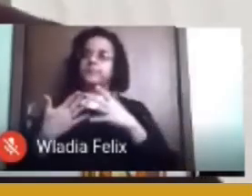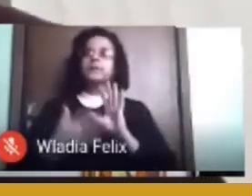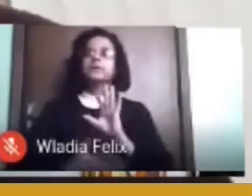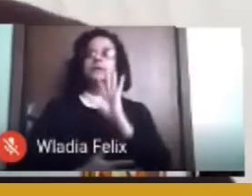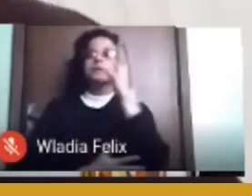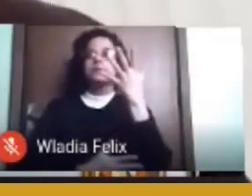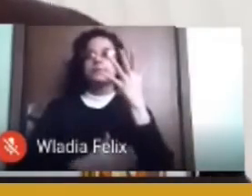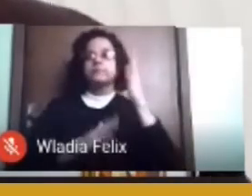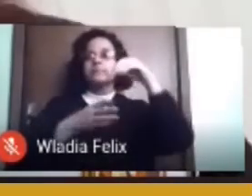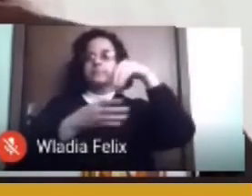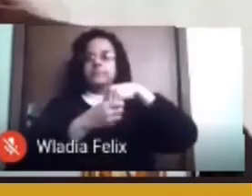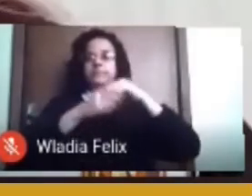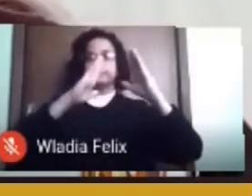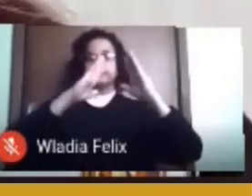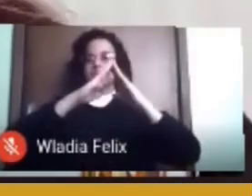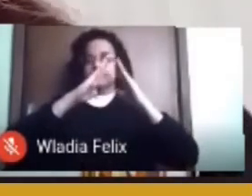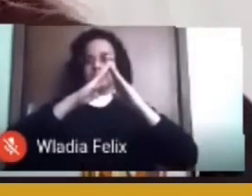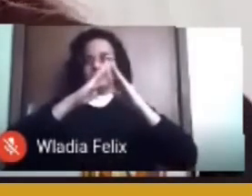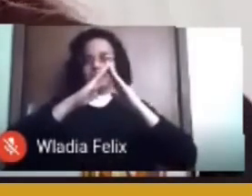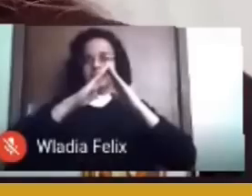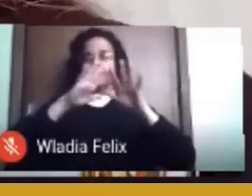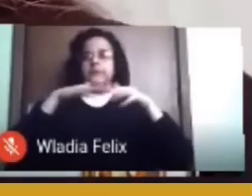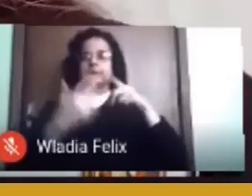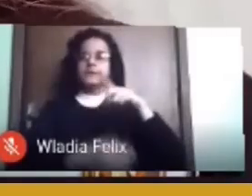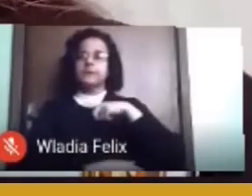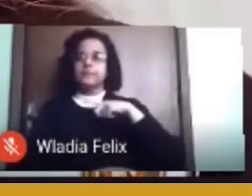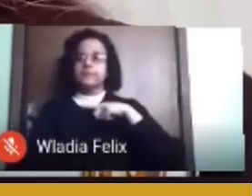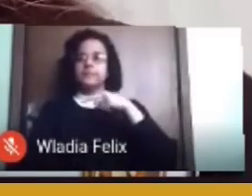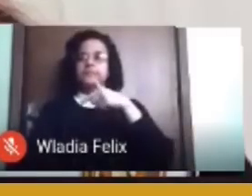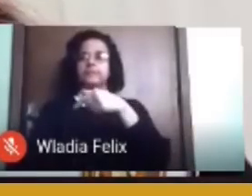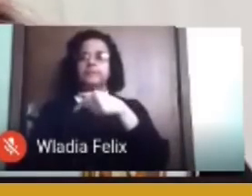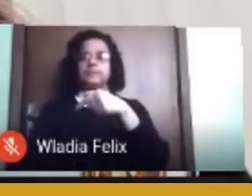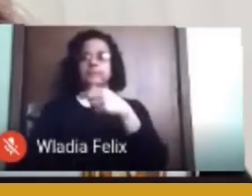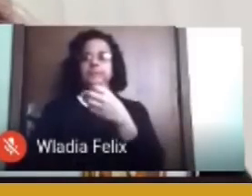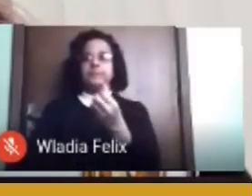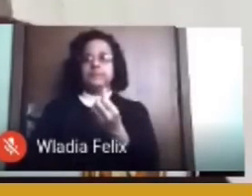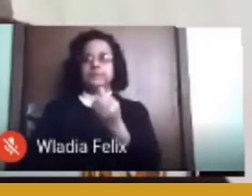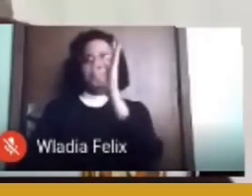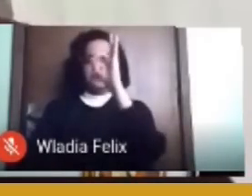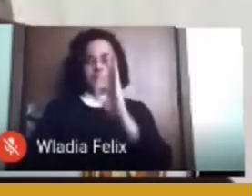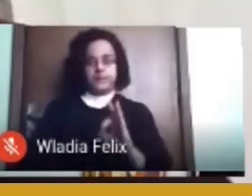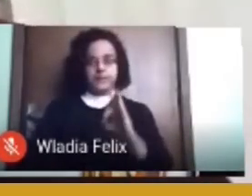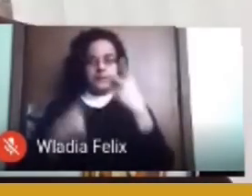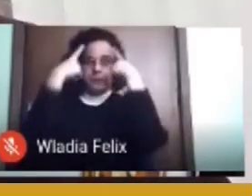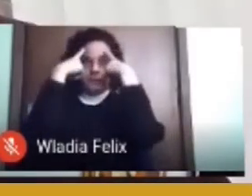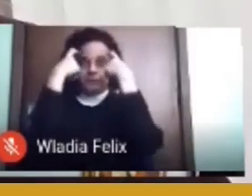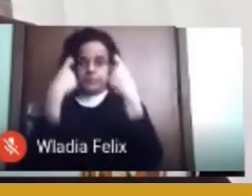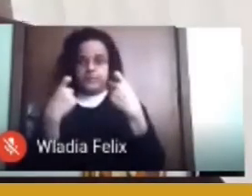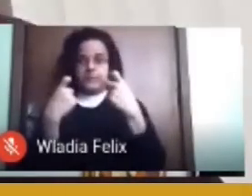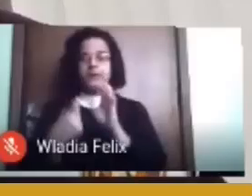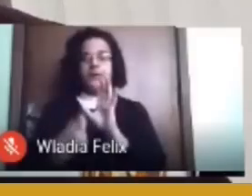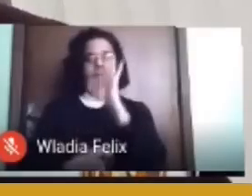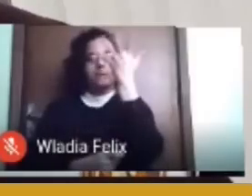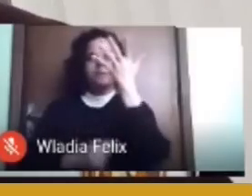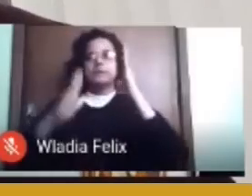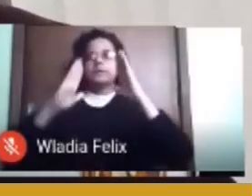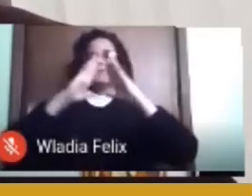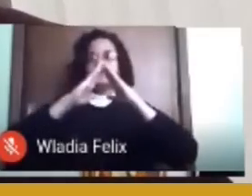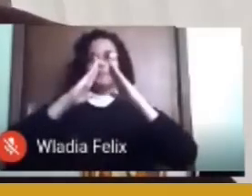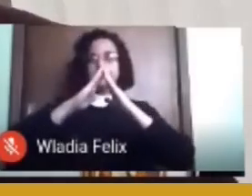76% das violências ocorrem nas residências. Na escola, 8%, nas vias